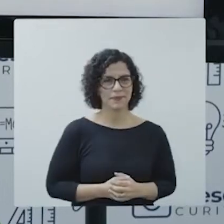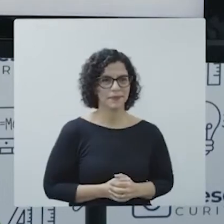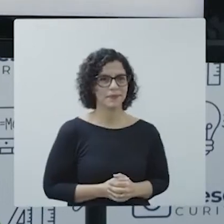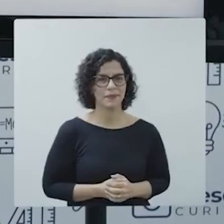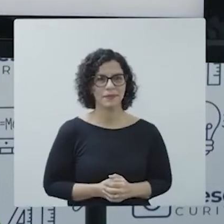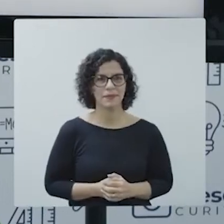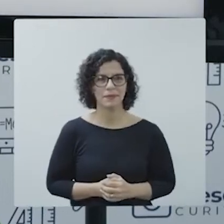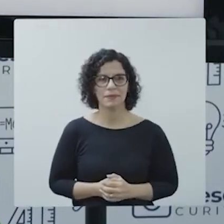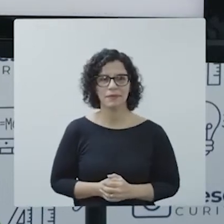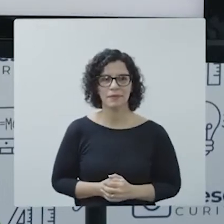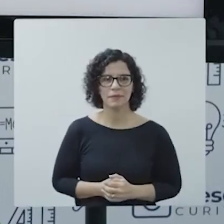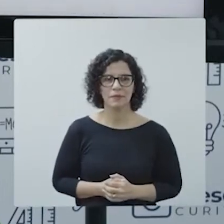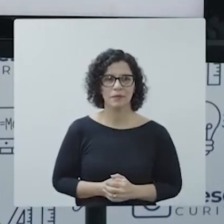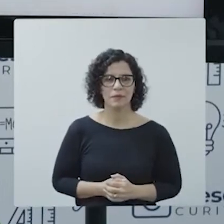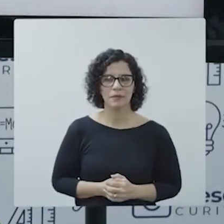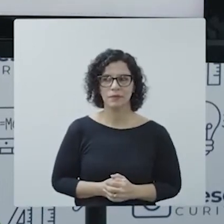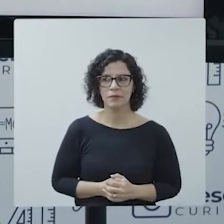ponta